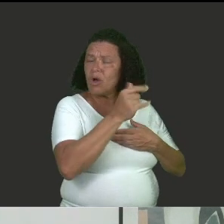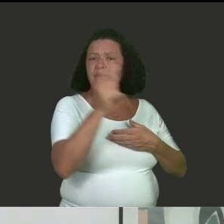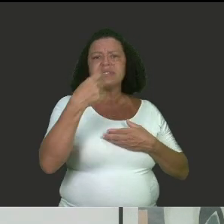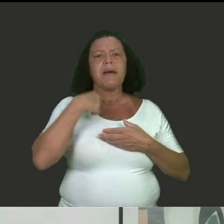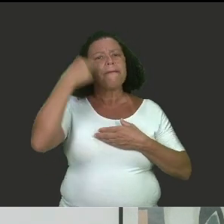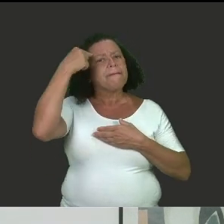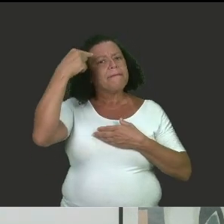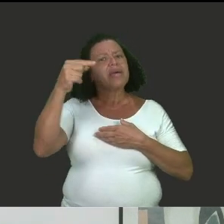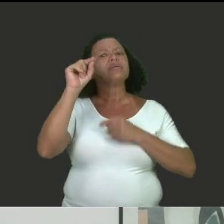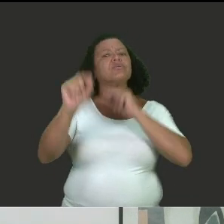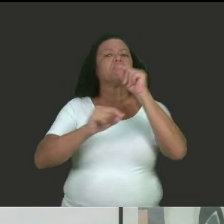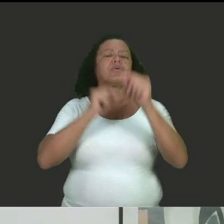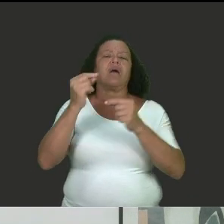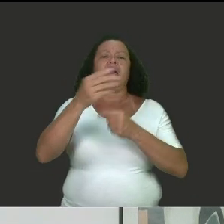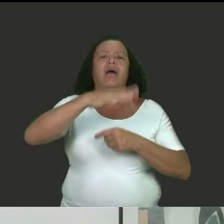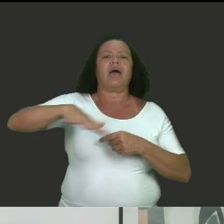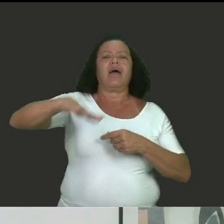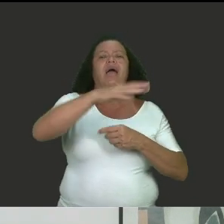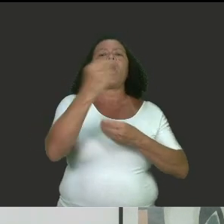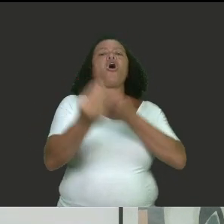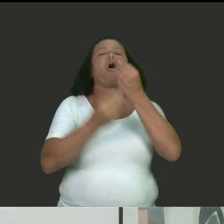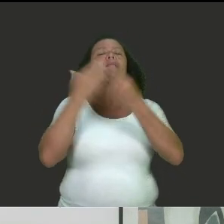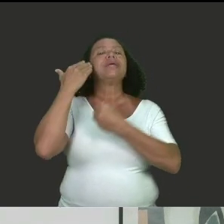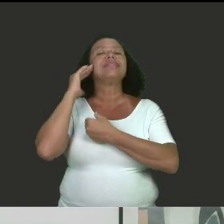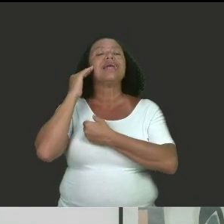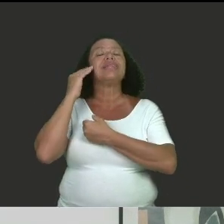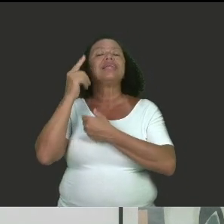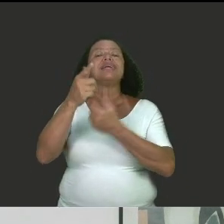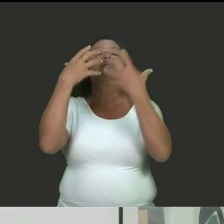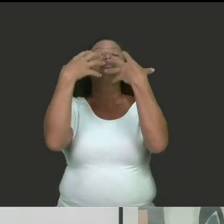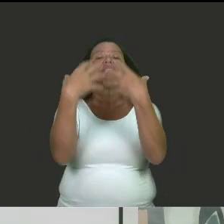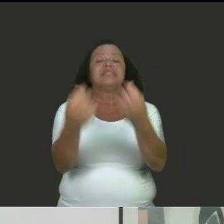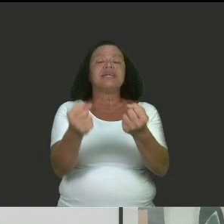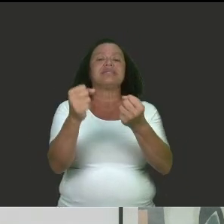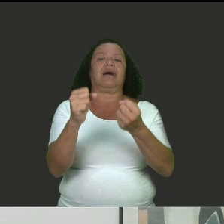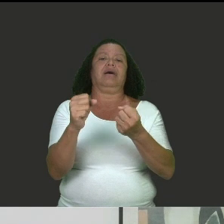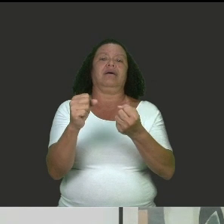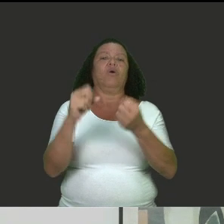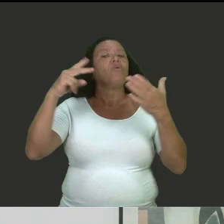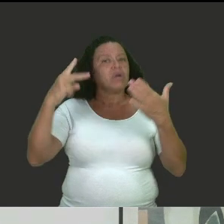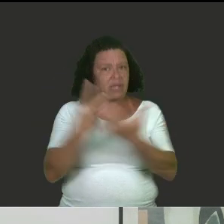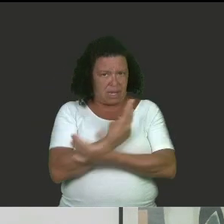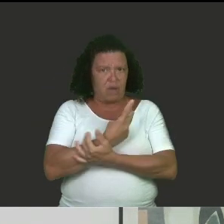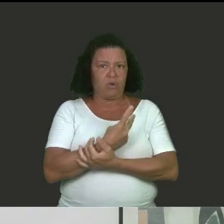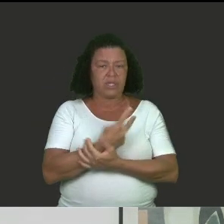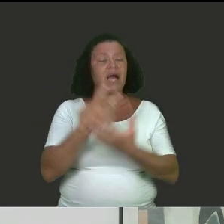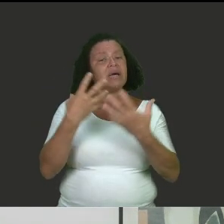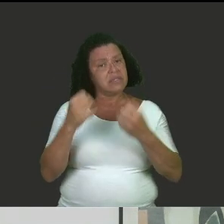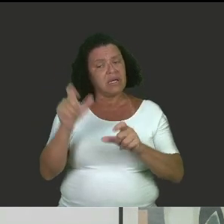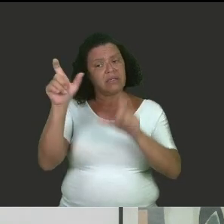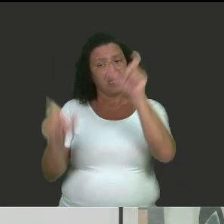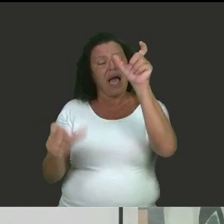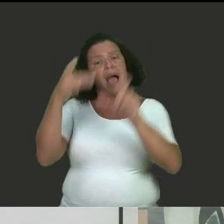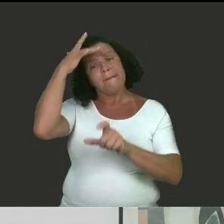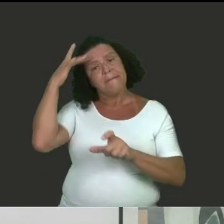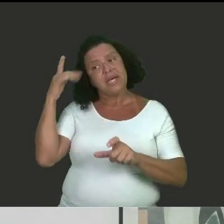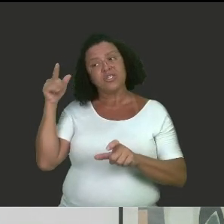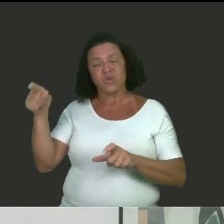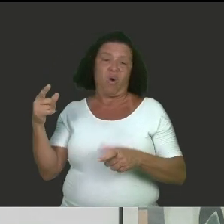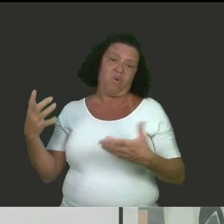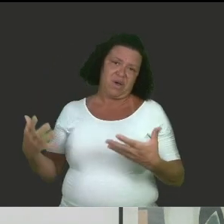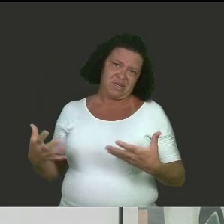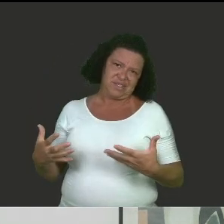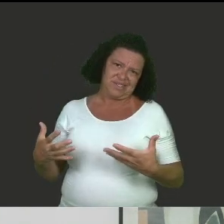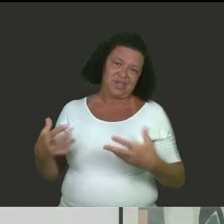melhor forma de compreender e aceitar os fatos e aceitar as pessoas com que nos relacionamos,